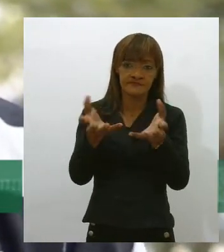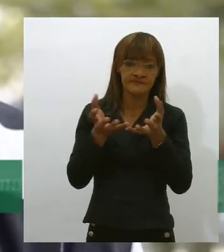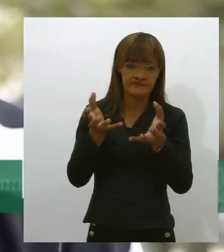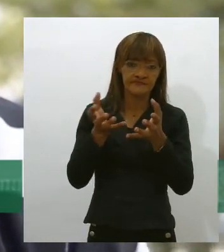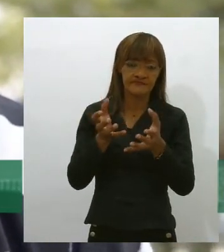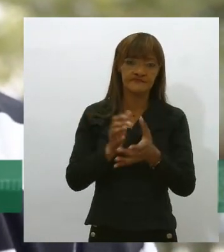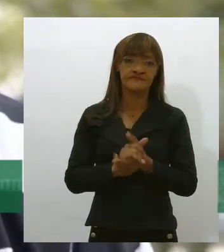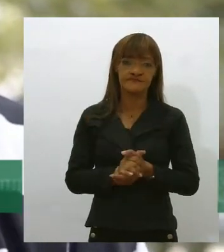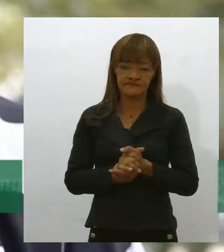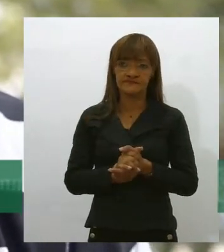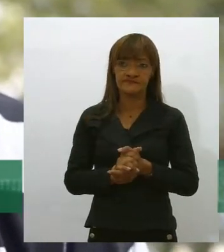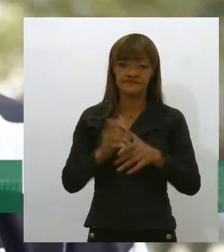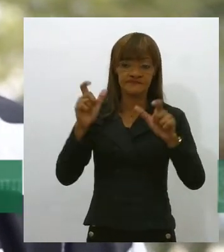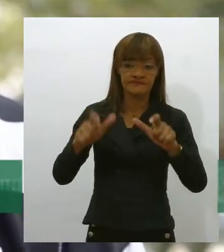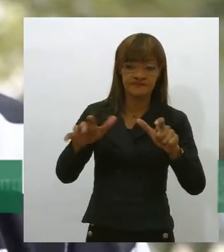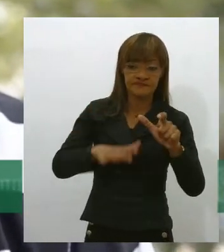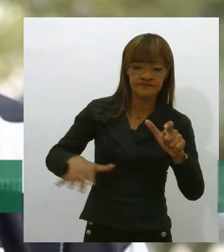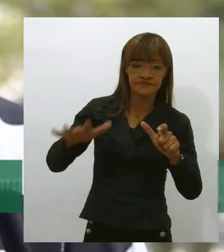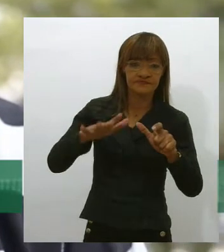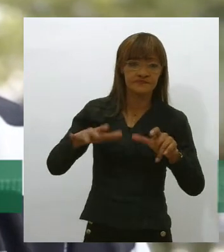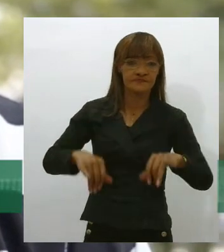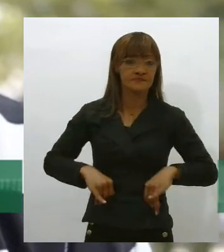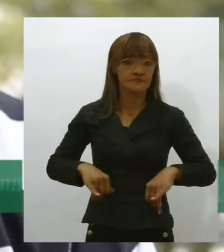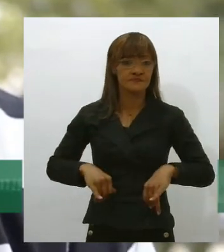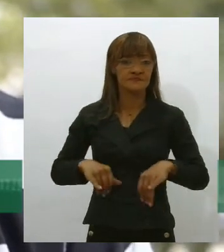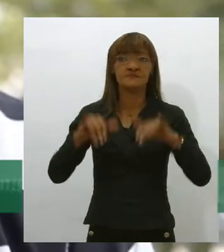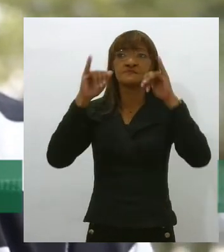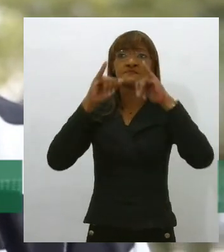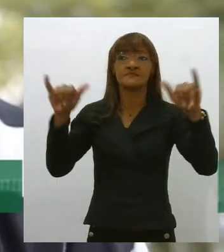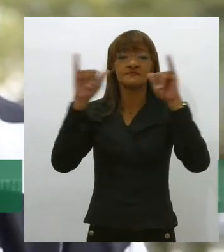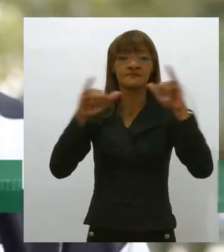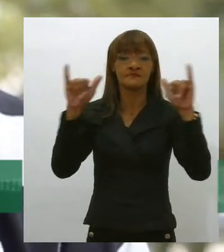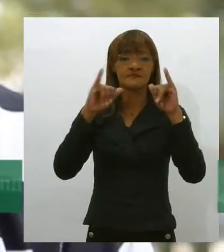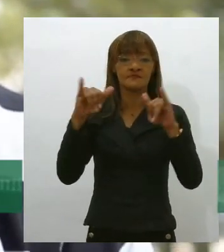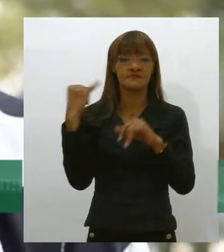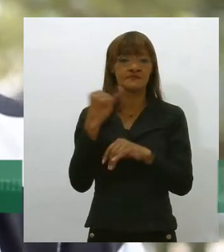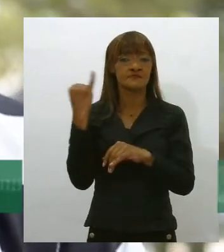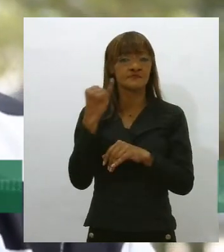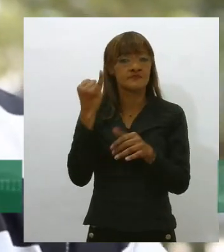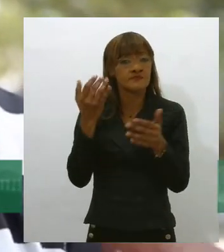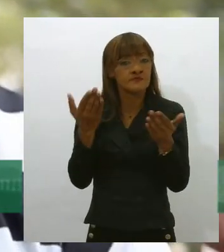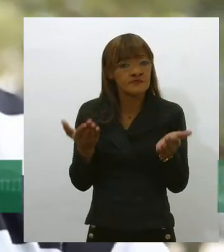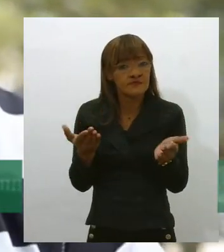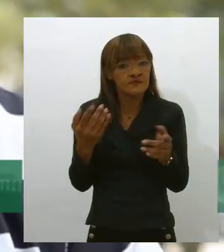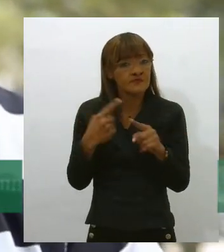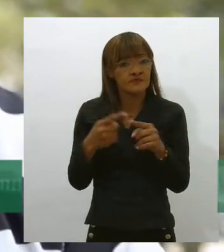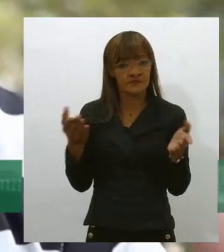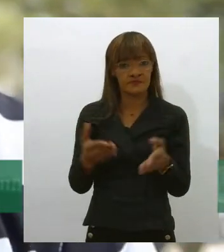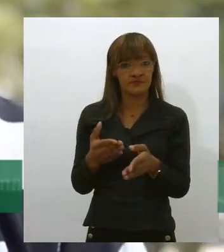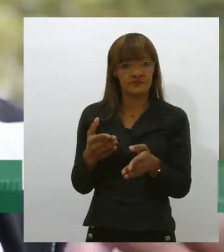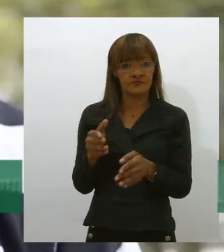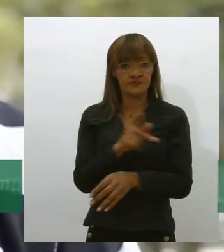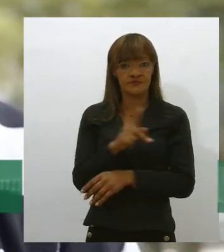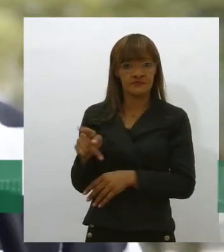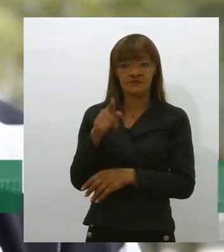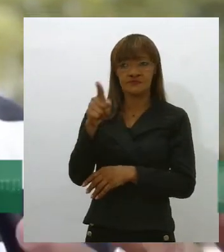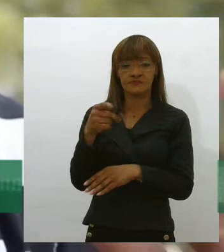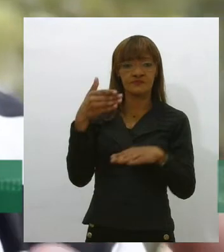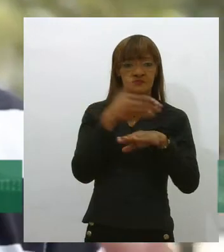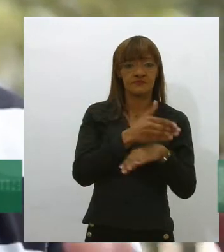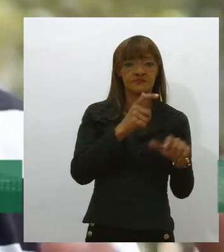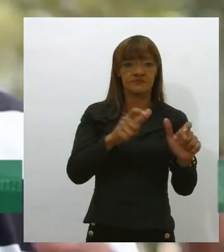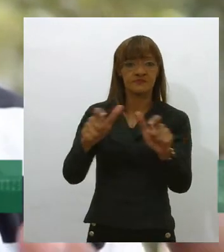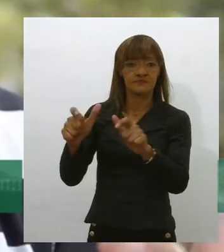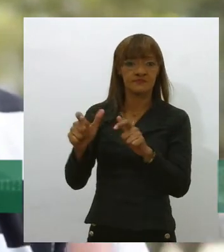bairro tá passando para divulgar Esse é muito importante porque hoje infelizmente se você for nem nos barra aí para alguns as